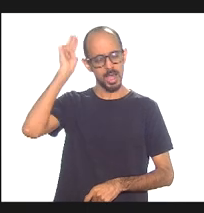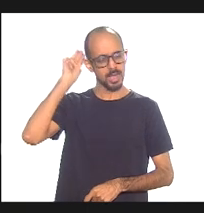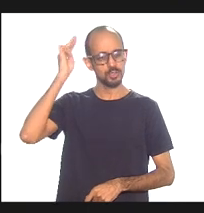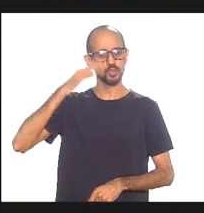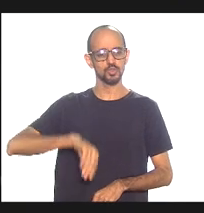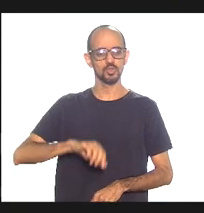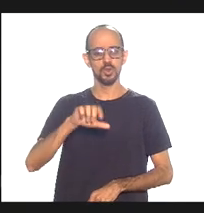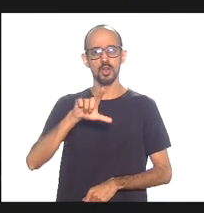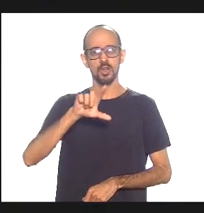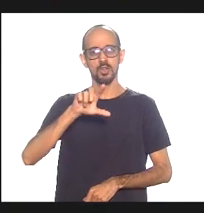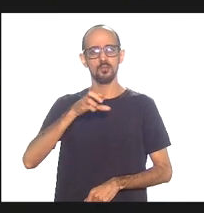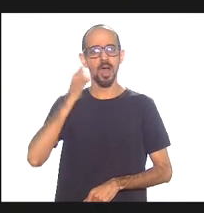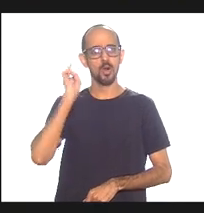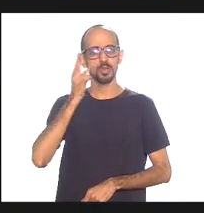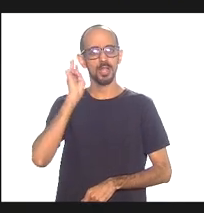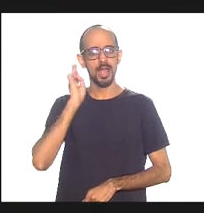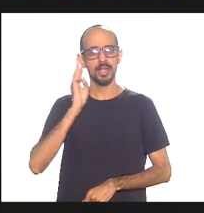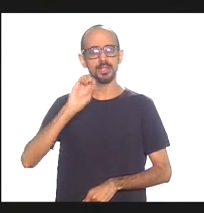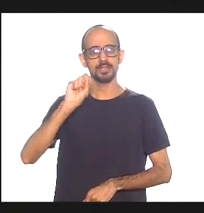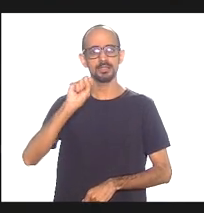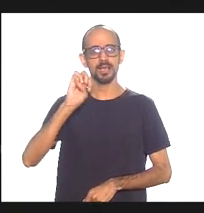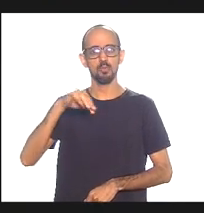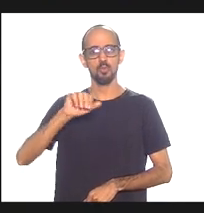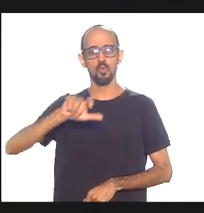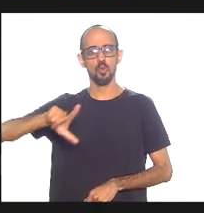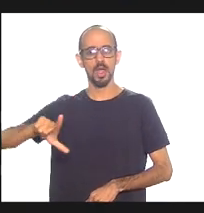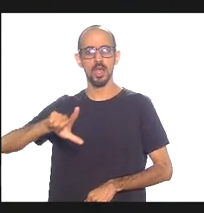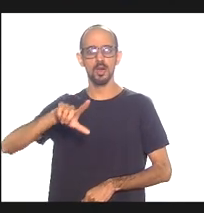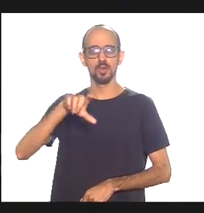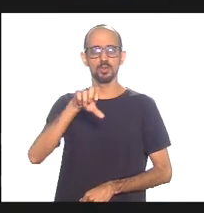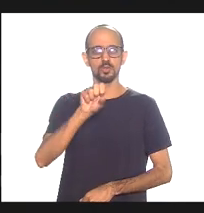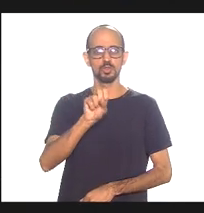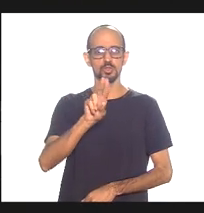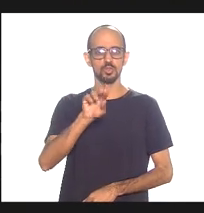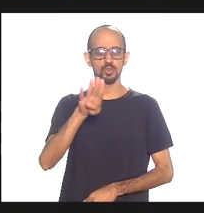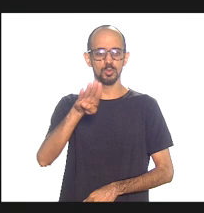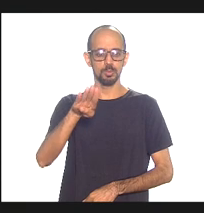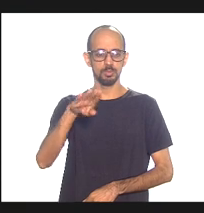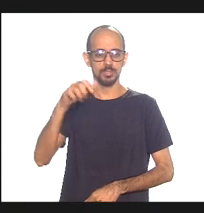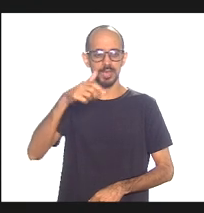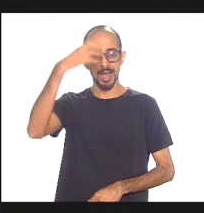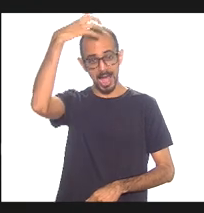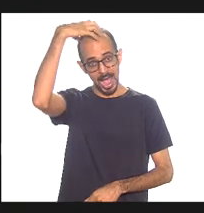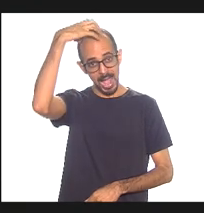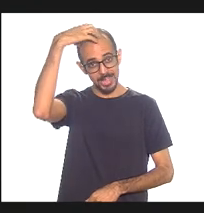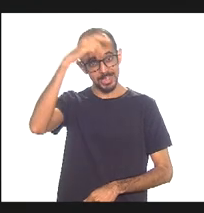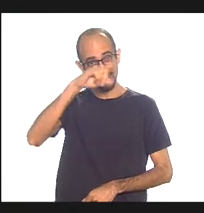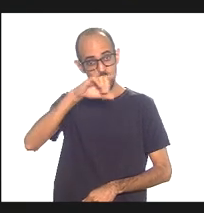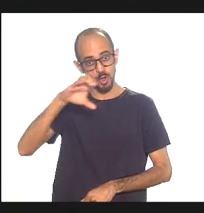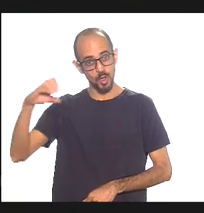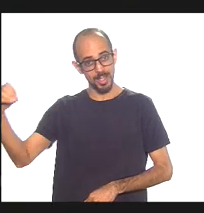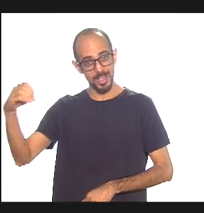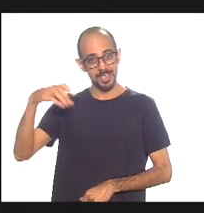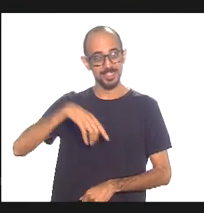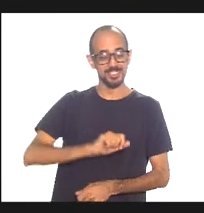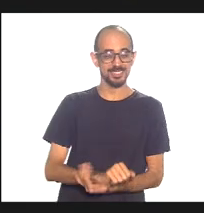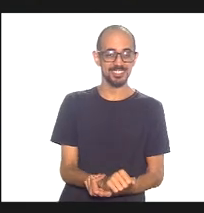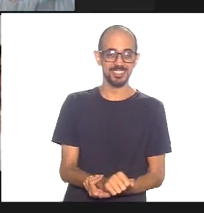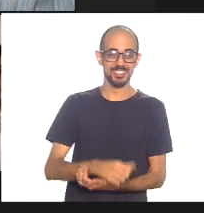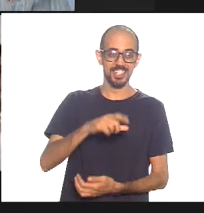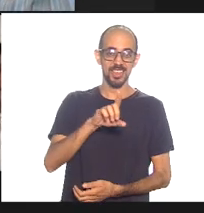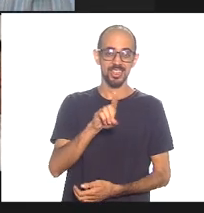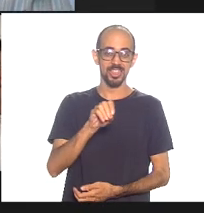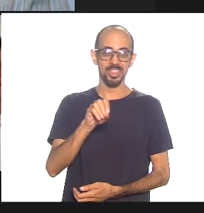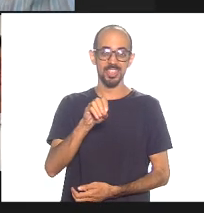Boa tarde, Valdec, Samuel, Sub. Boa tarde. Rainha da Zona Oeste, Lucinha, Leodalto,